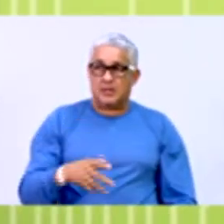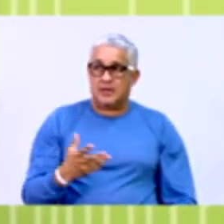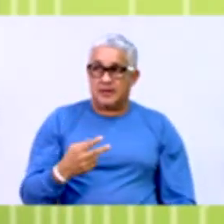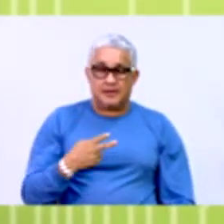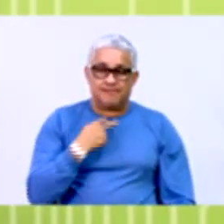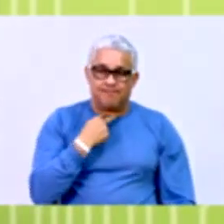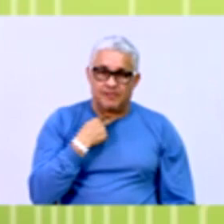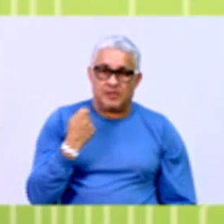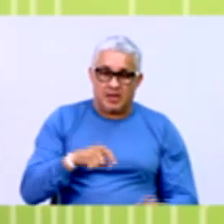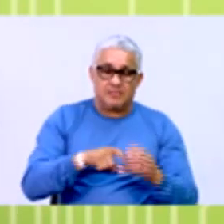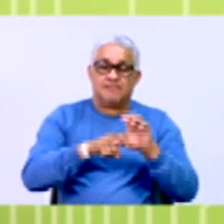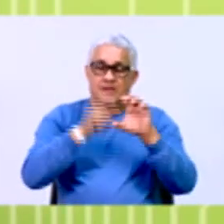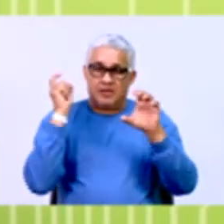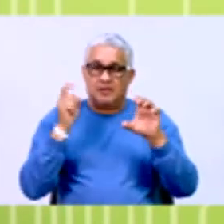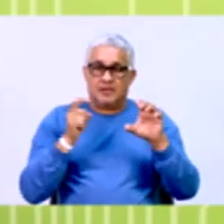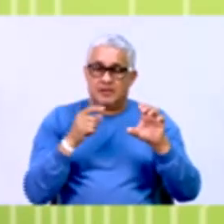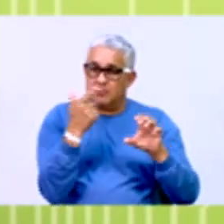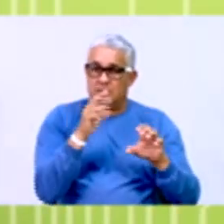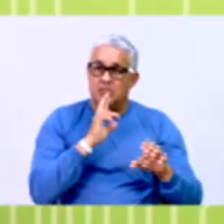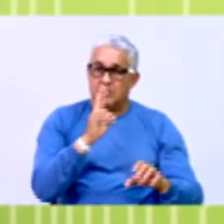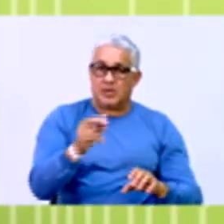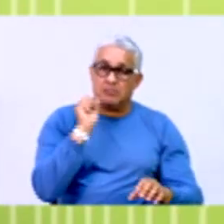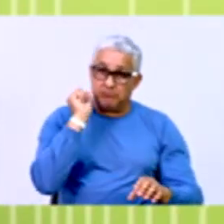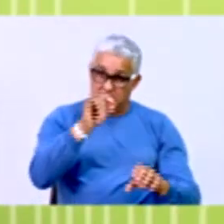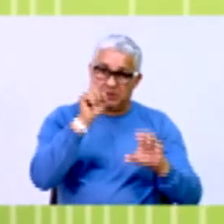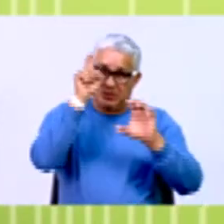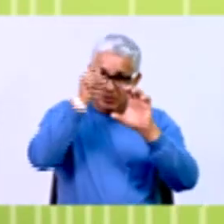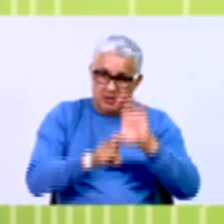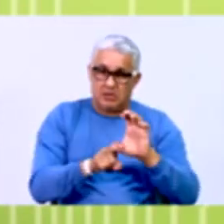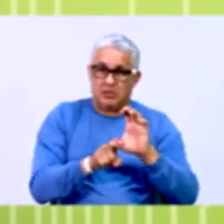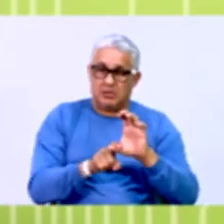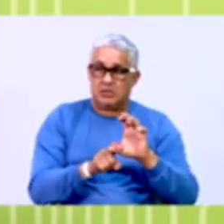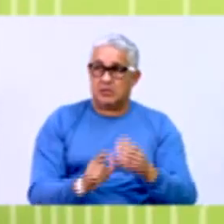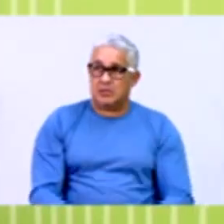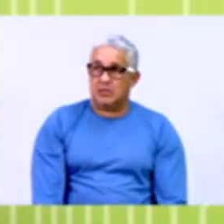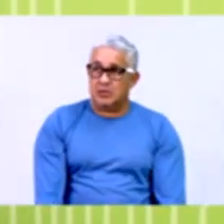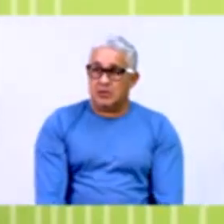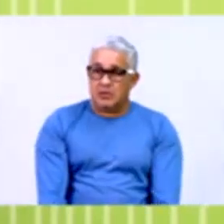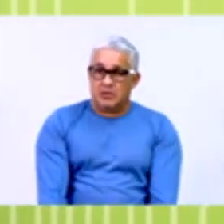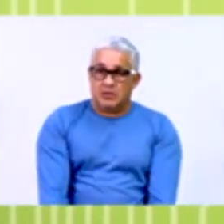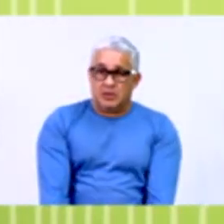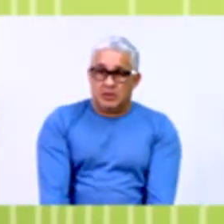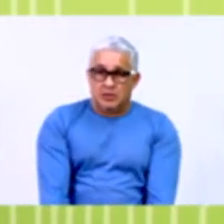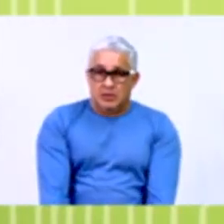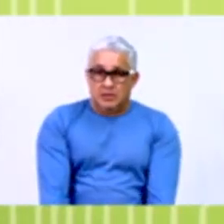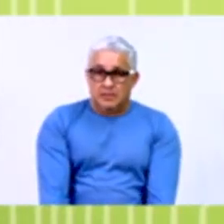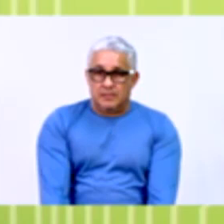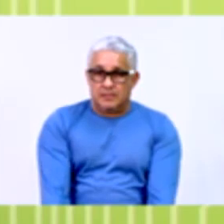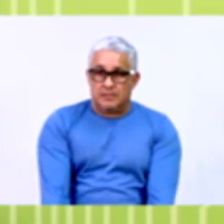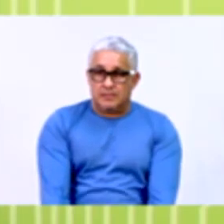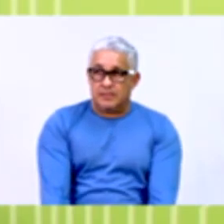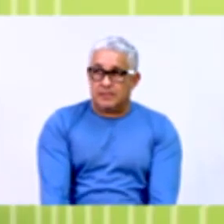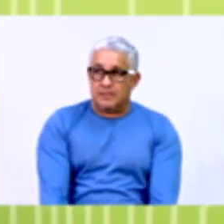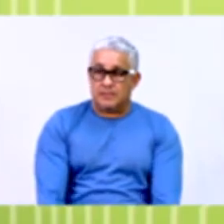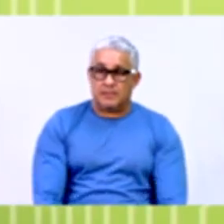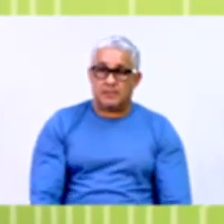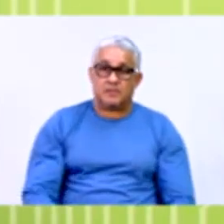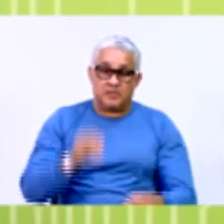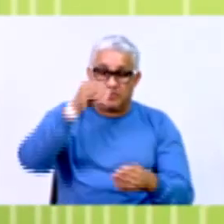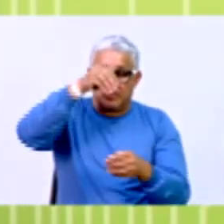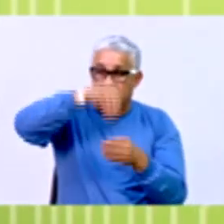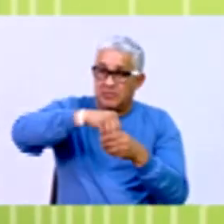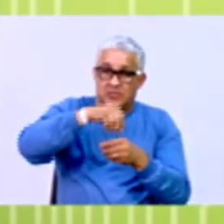vai trazer as respostas e os resultados esperados. Seja a auditoria interna ou